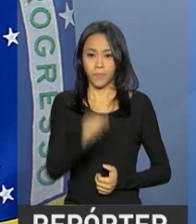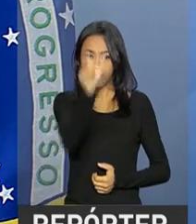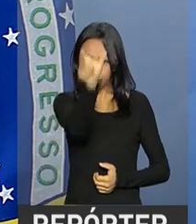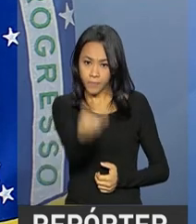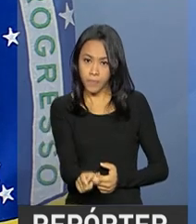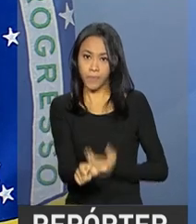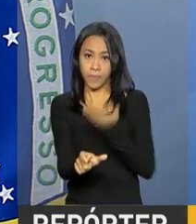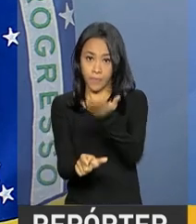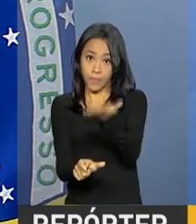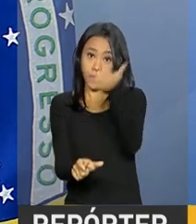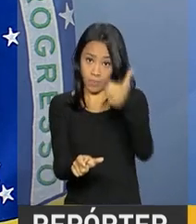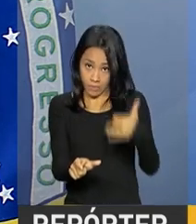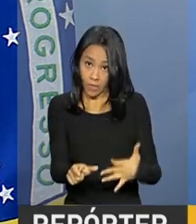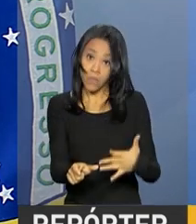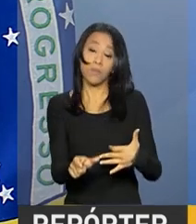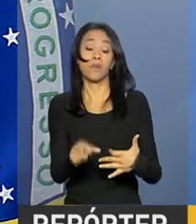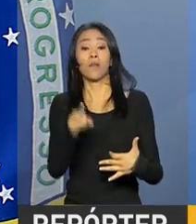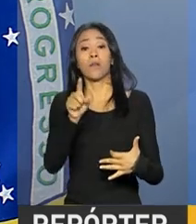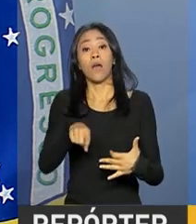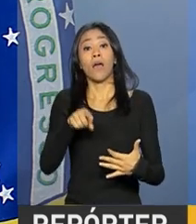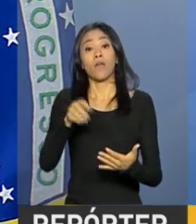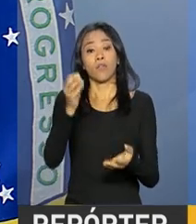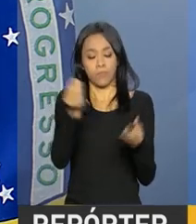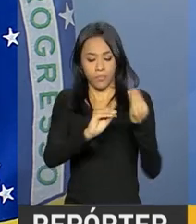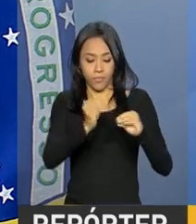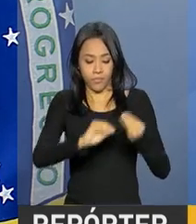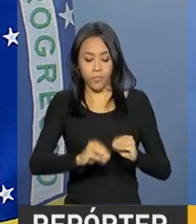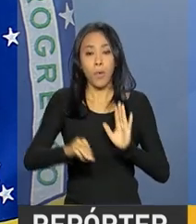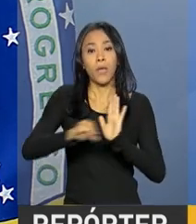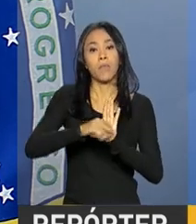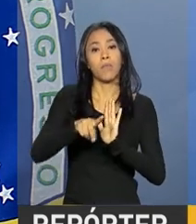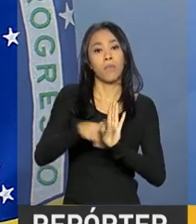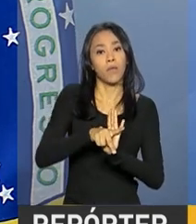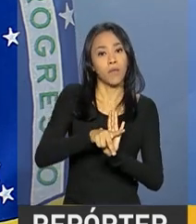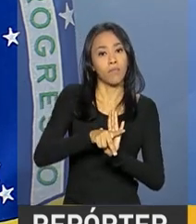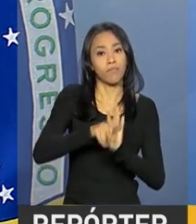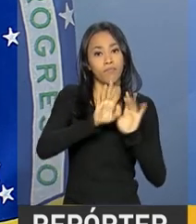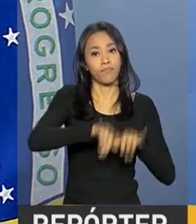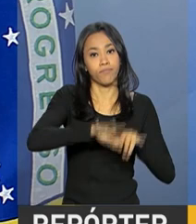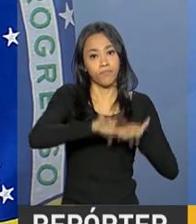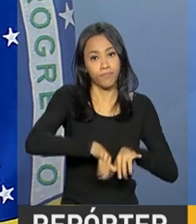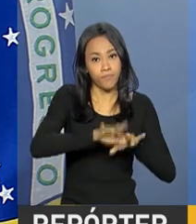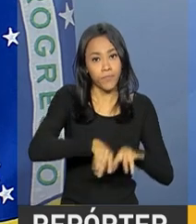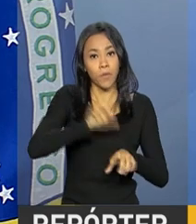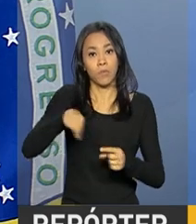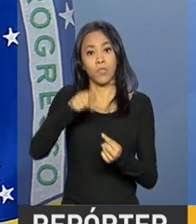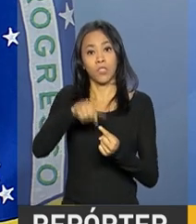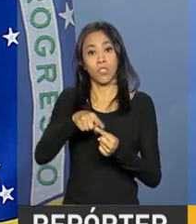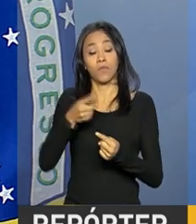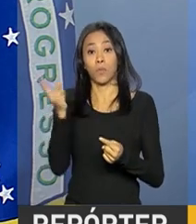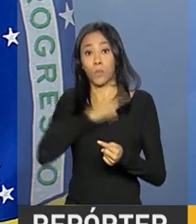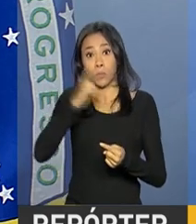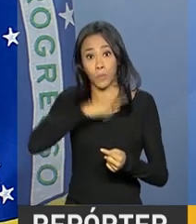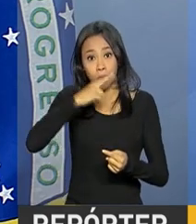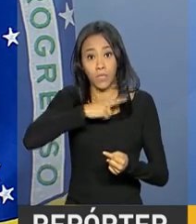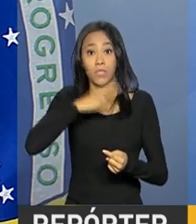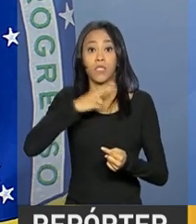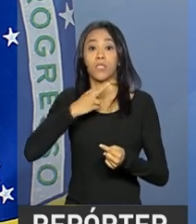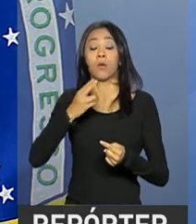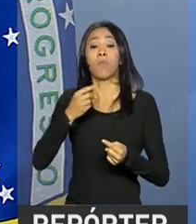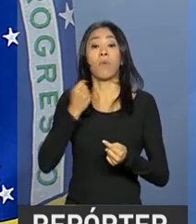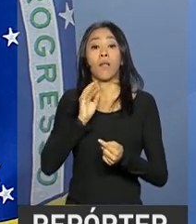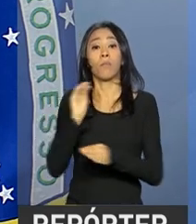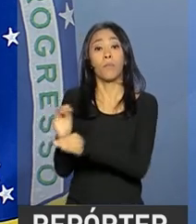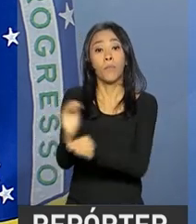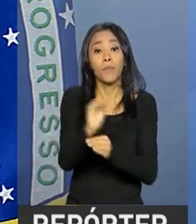vista dessa situação, editou medida provisória, dispondo sobre medidas de assistência emergencial para o